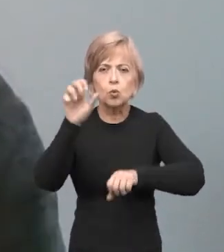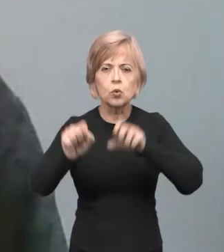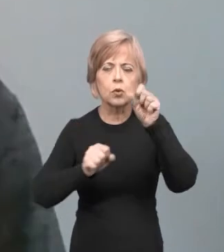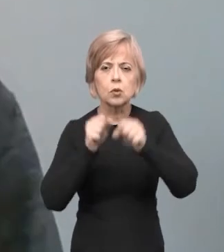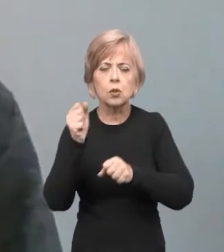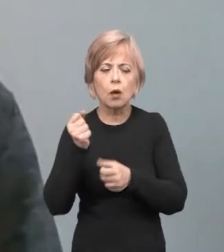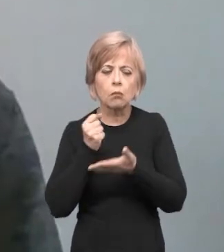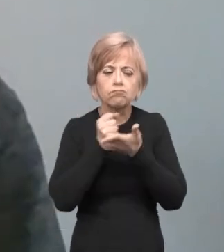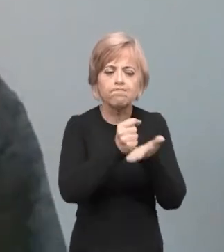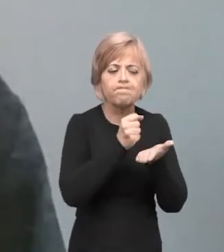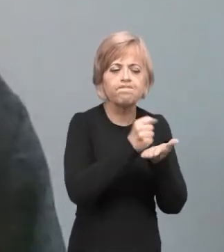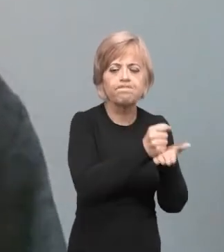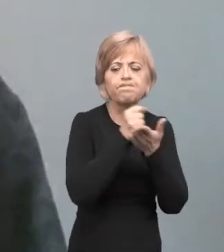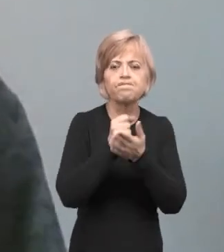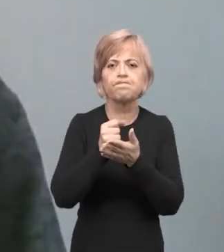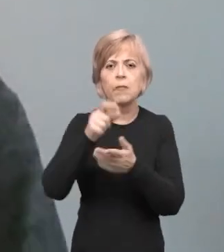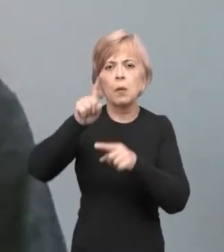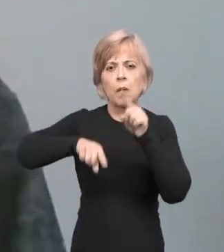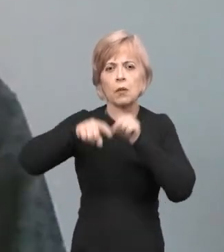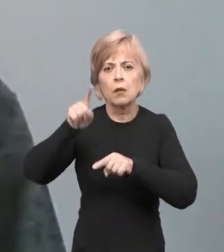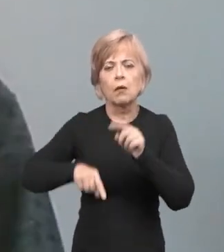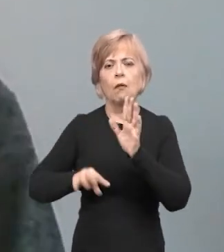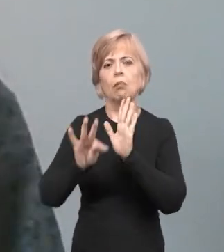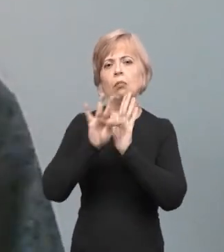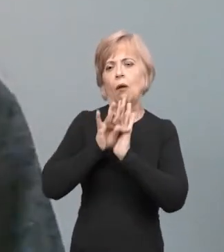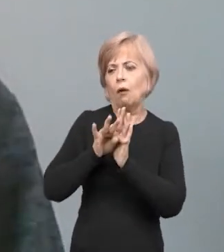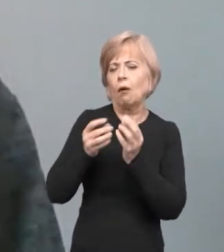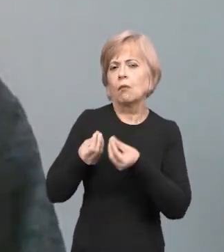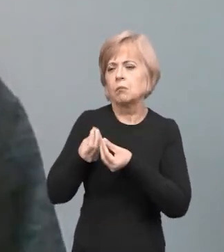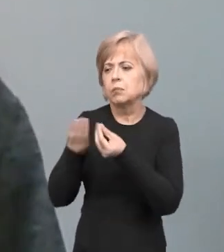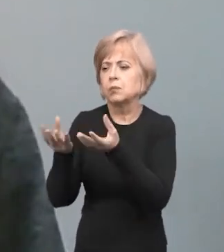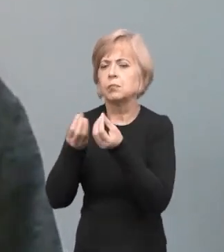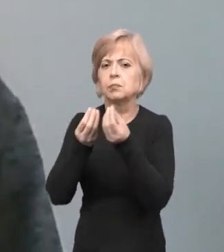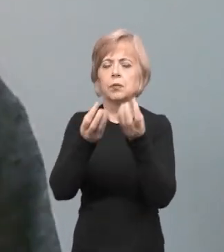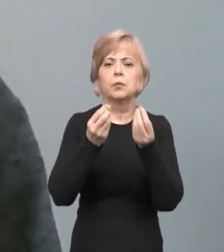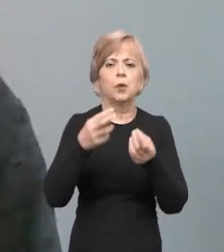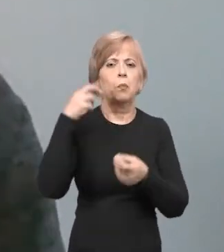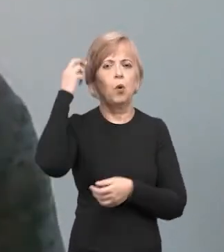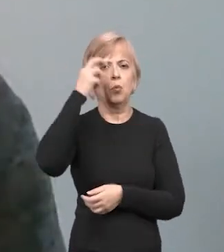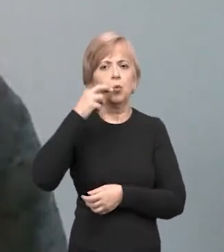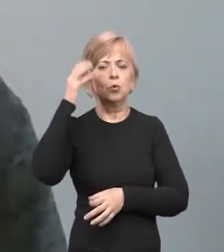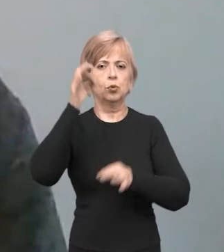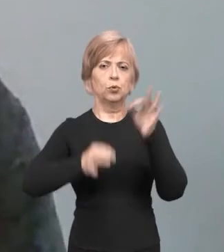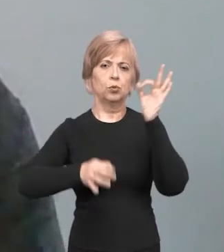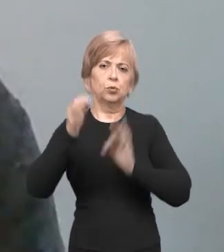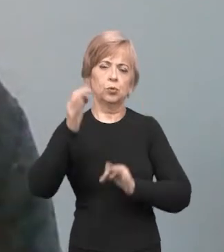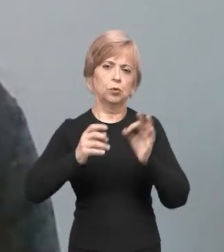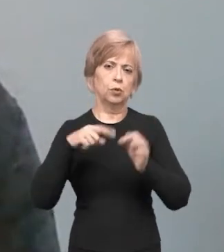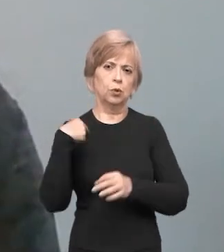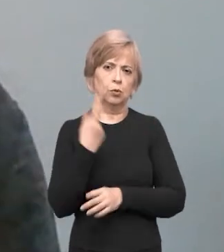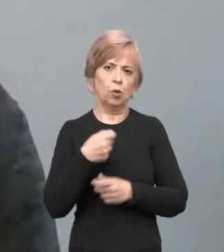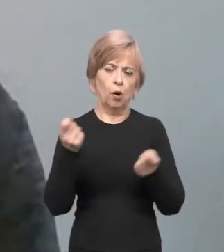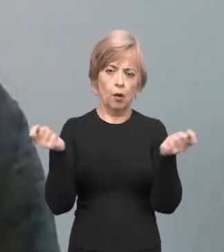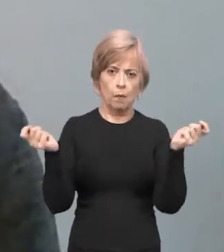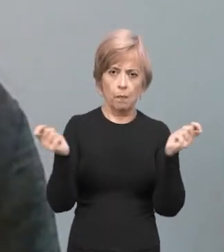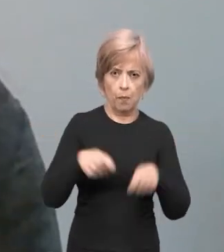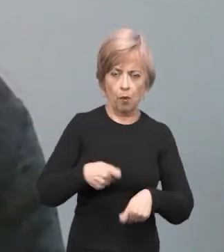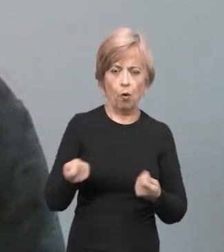buscando assessorar, dar instrumentos técnicos para os promotores de justiça, de modo que a gente